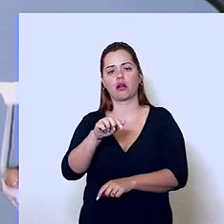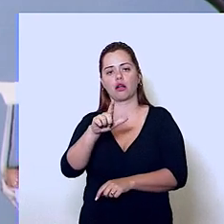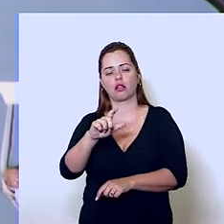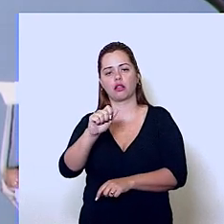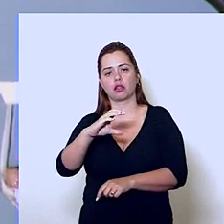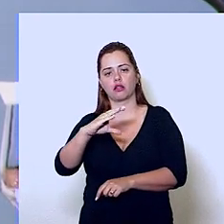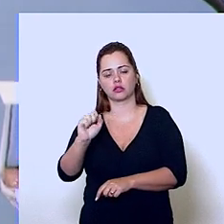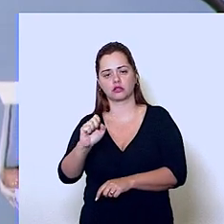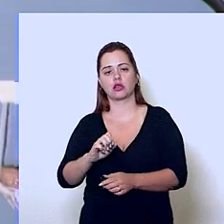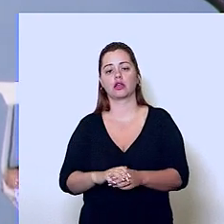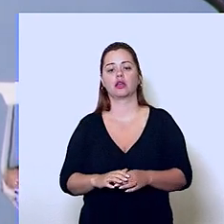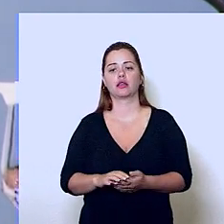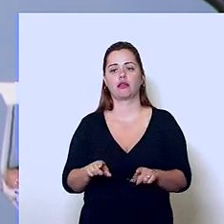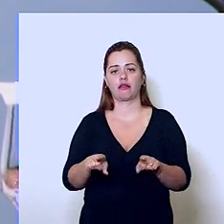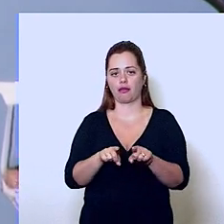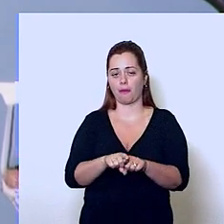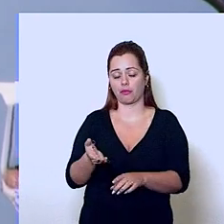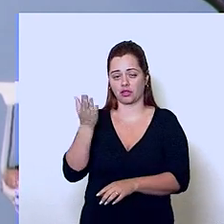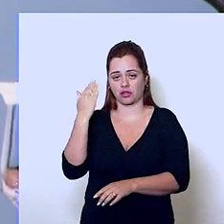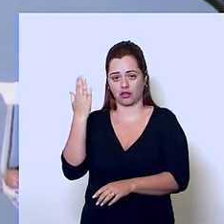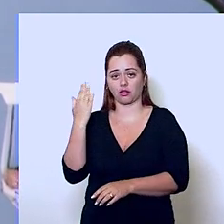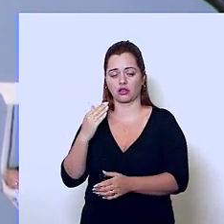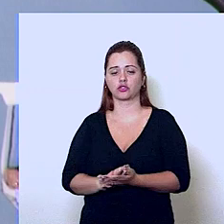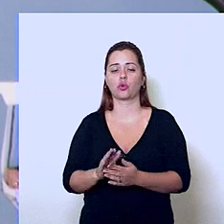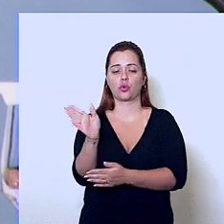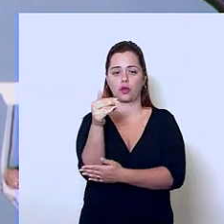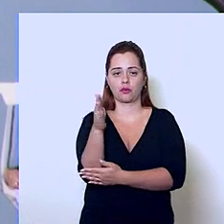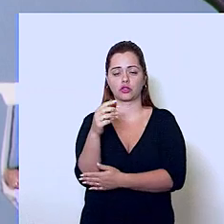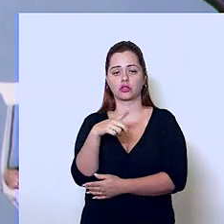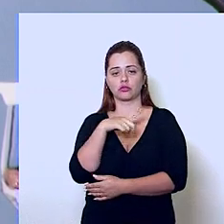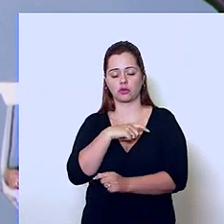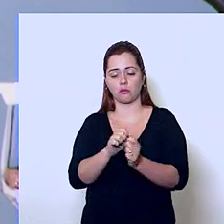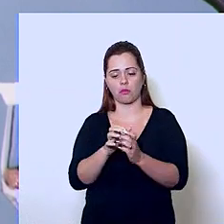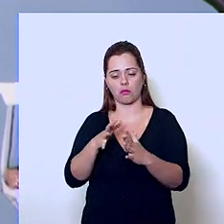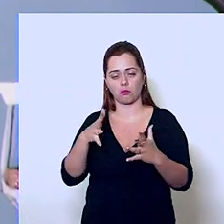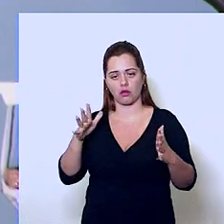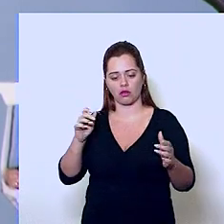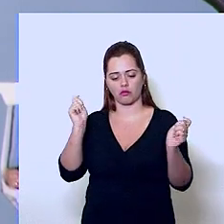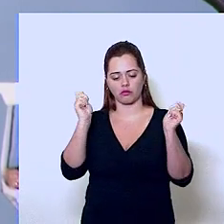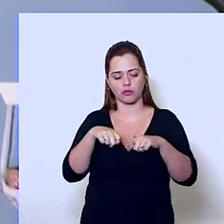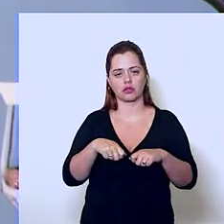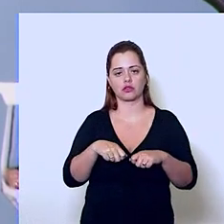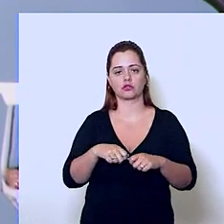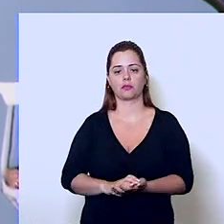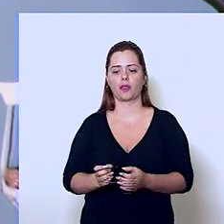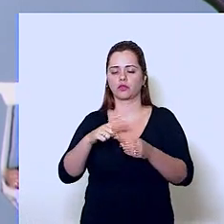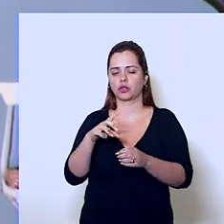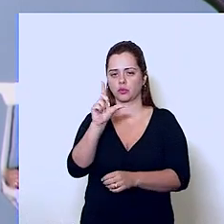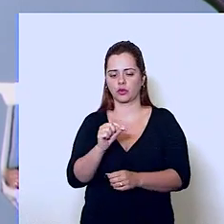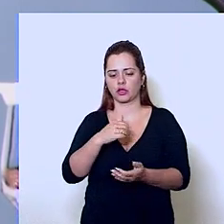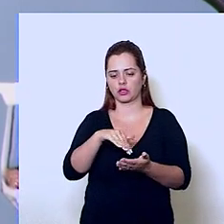Realmente, o embaixador tinha essa grande capacidade. Voltando um pouquinho da Secretaria-Geral, eu